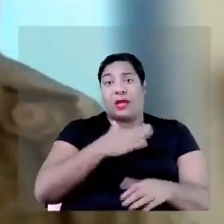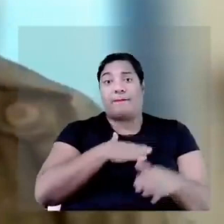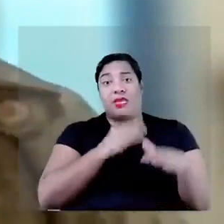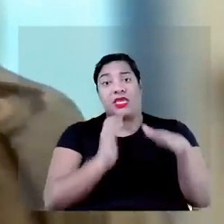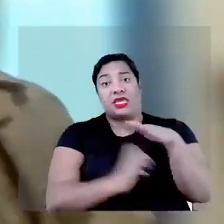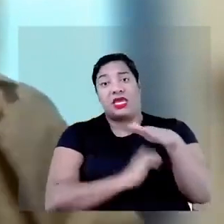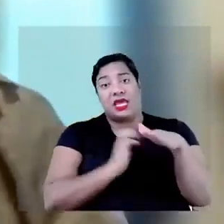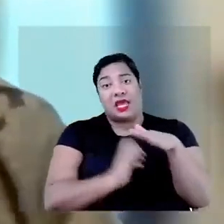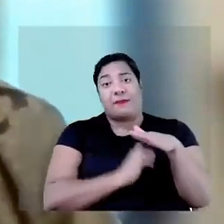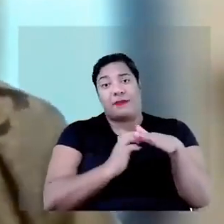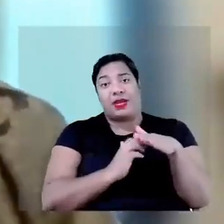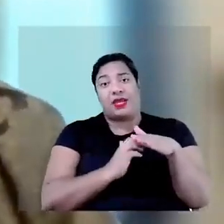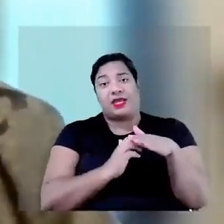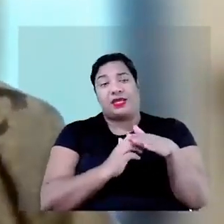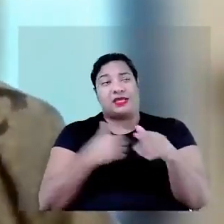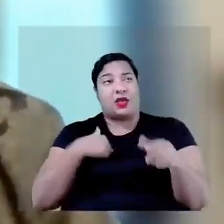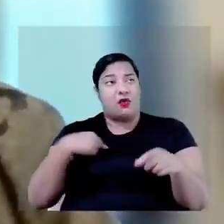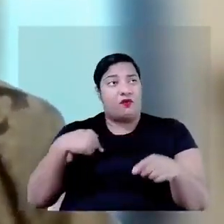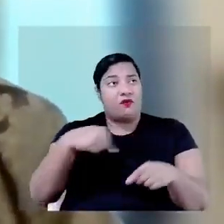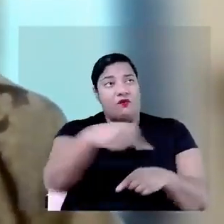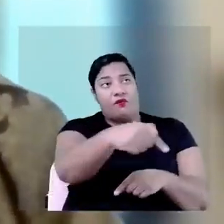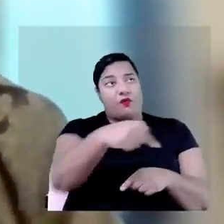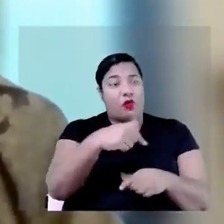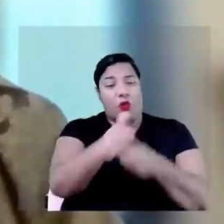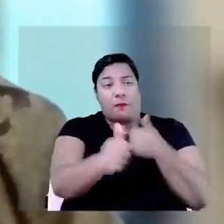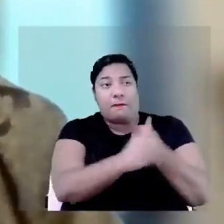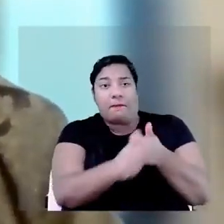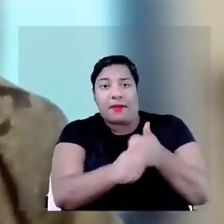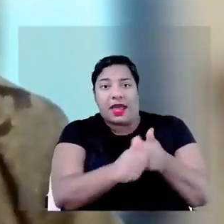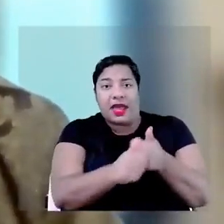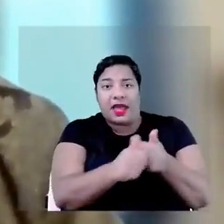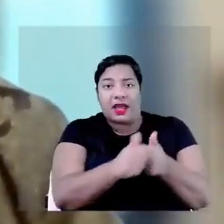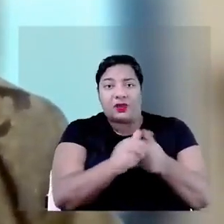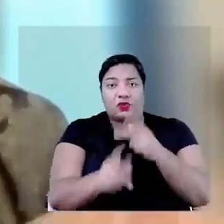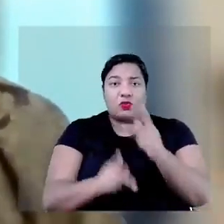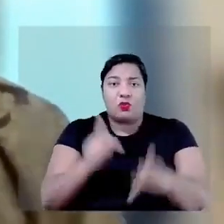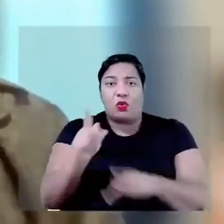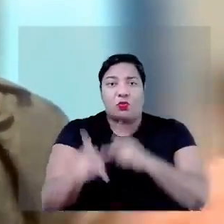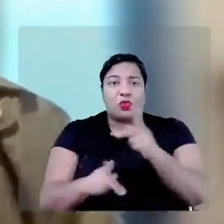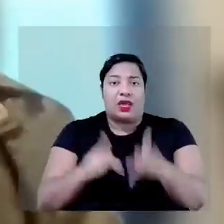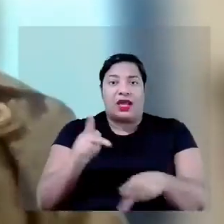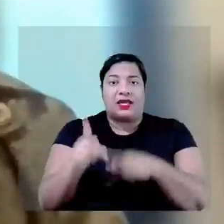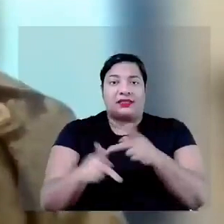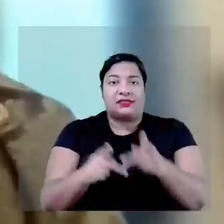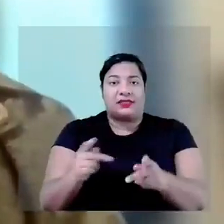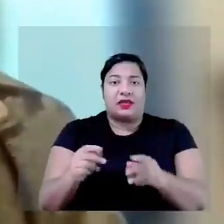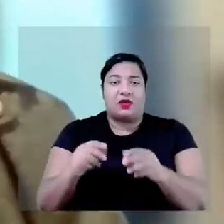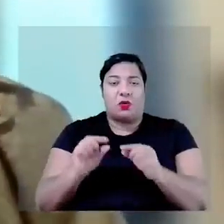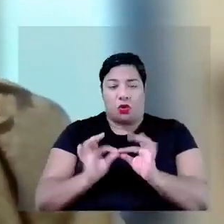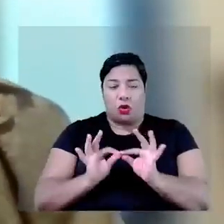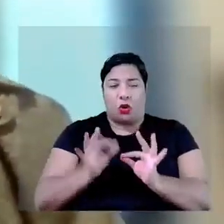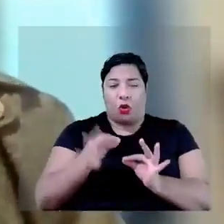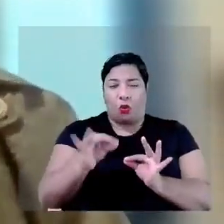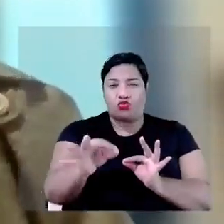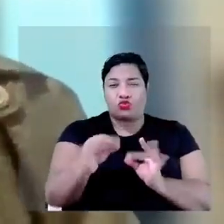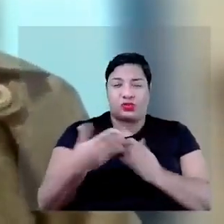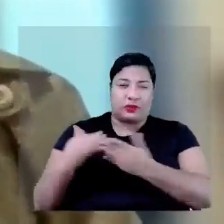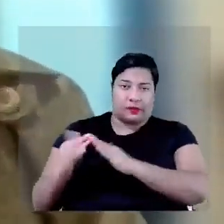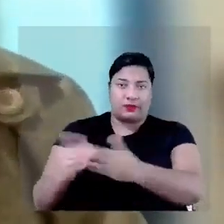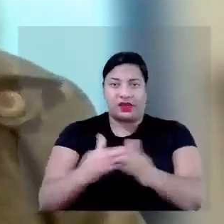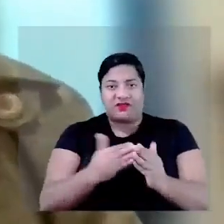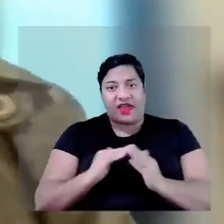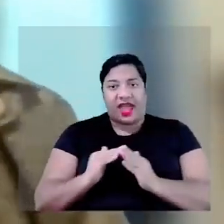se aproximar mais das populações mais periféricas, por exemplo. Eu